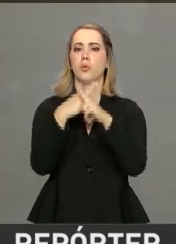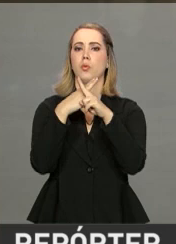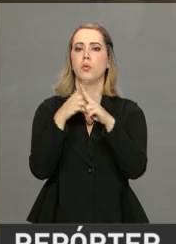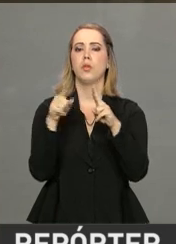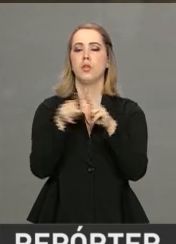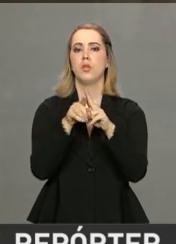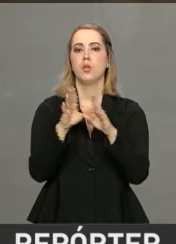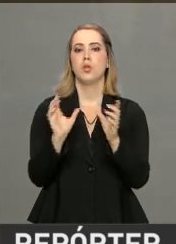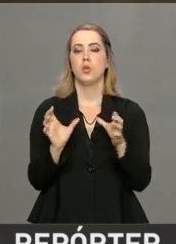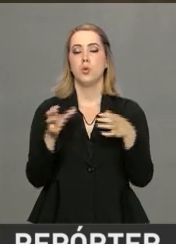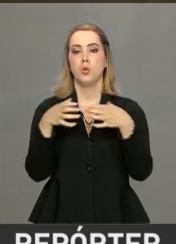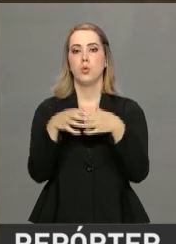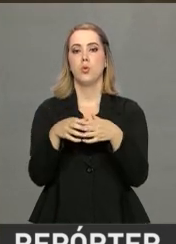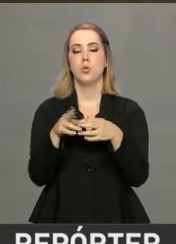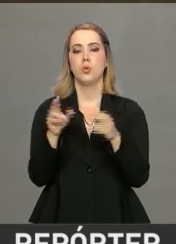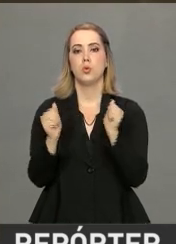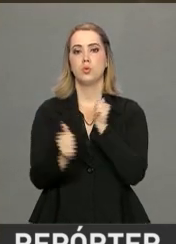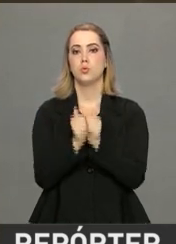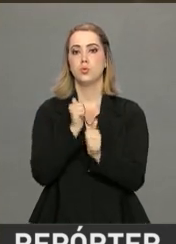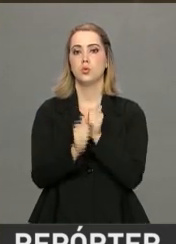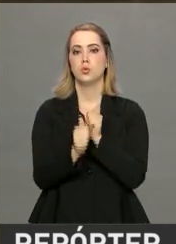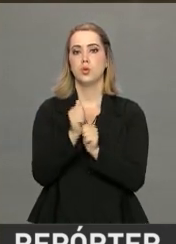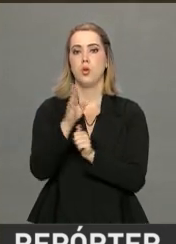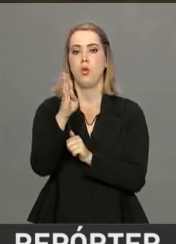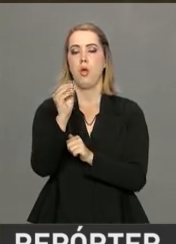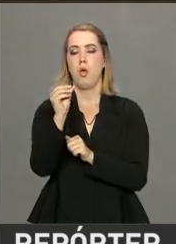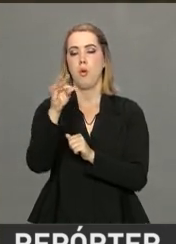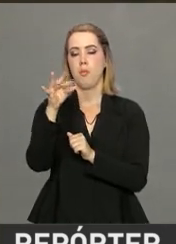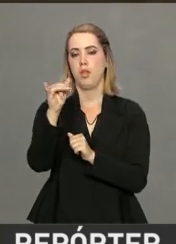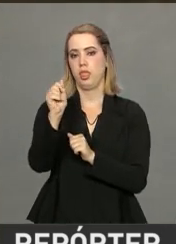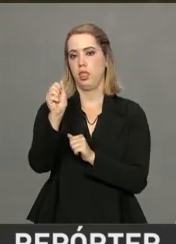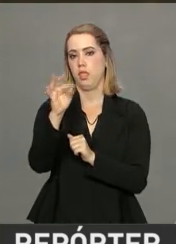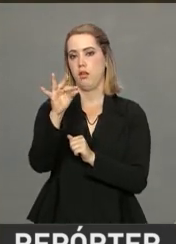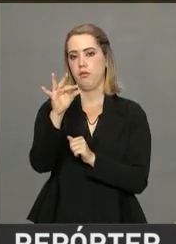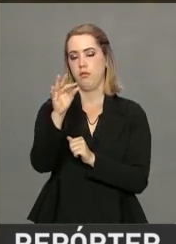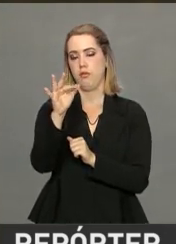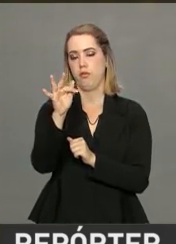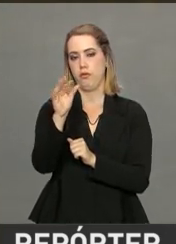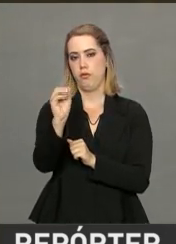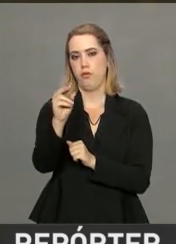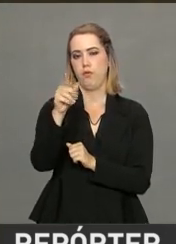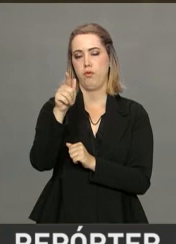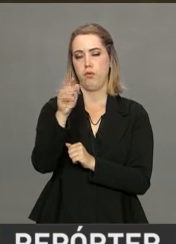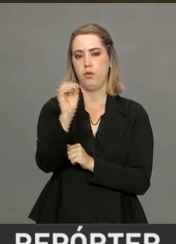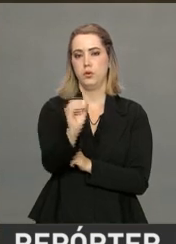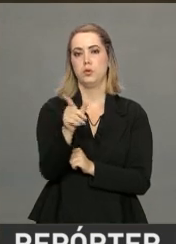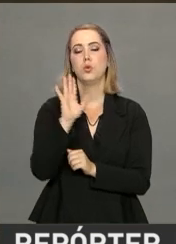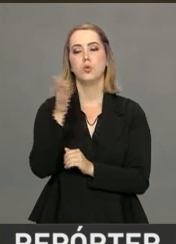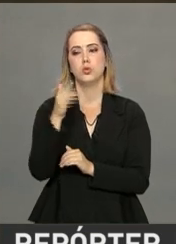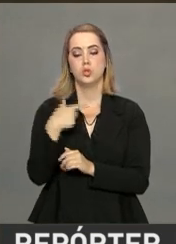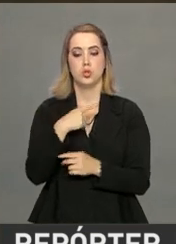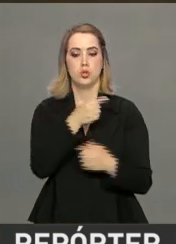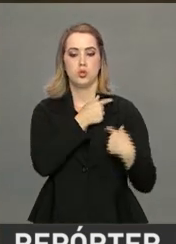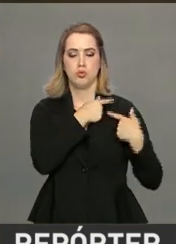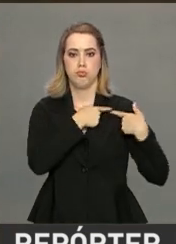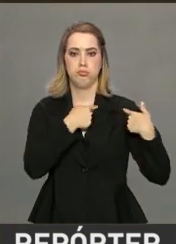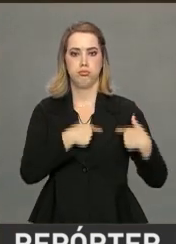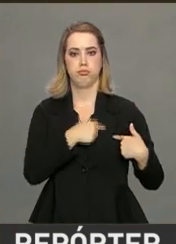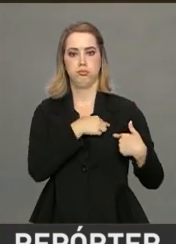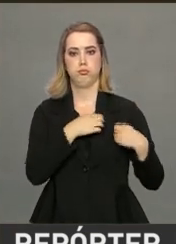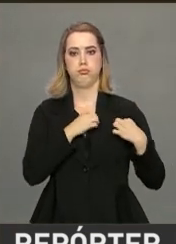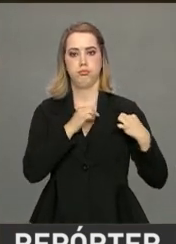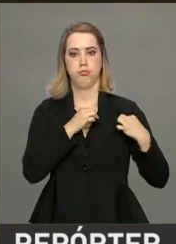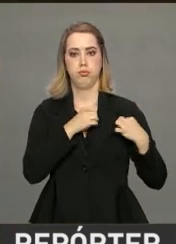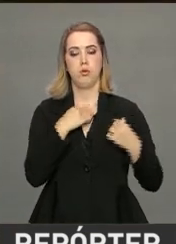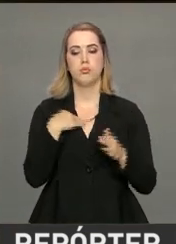botafogo será para uso da marca do banco na camiseta do time já para os próximos jogos a negociação de patrocínio